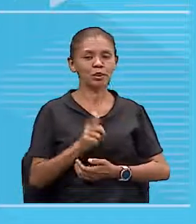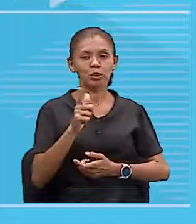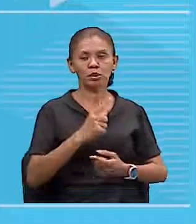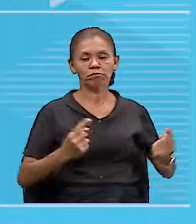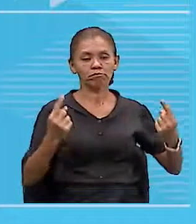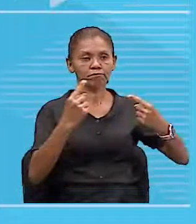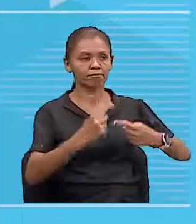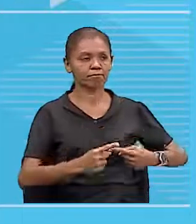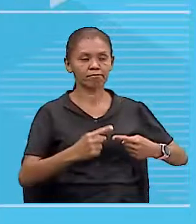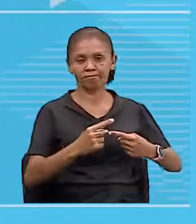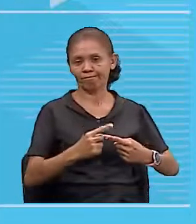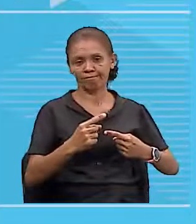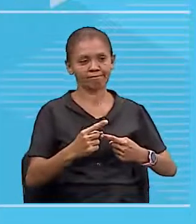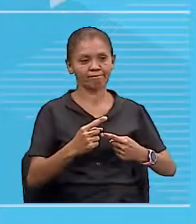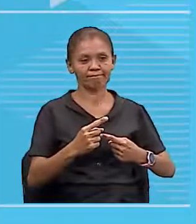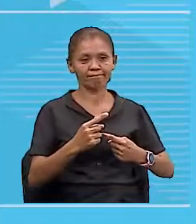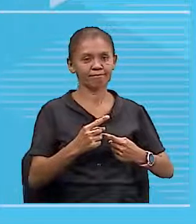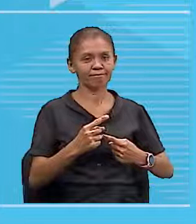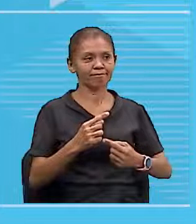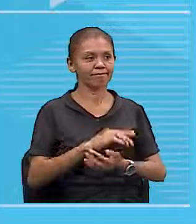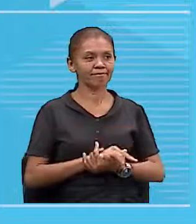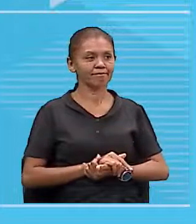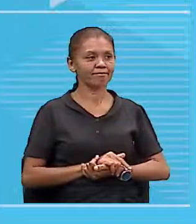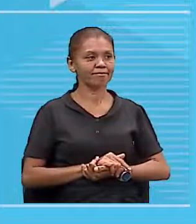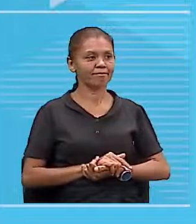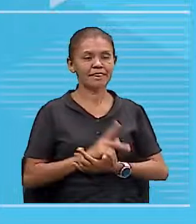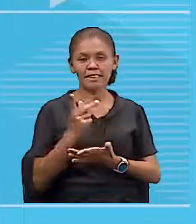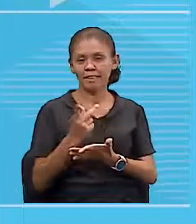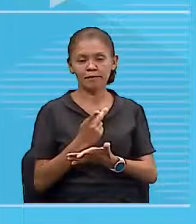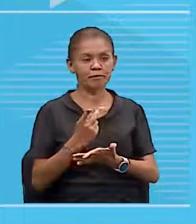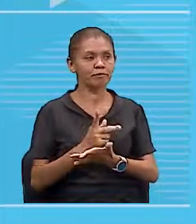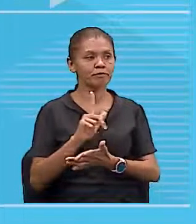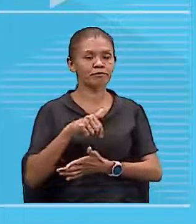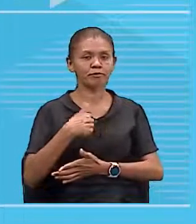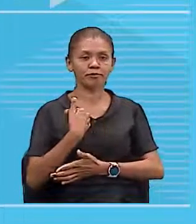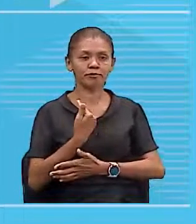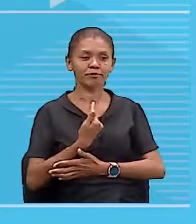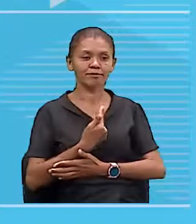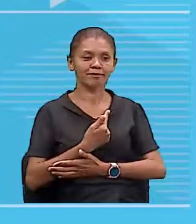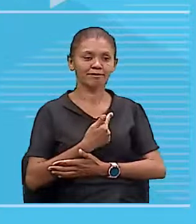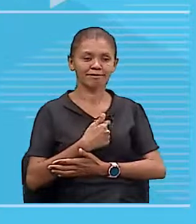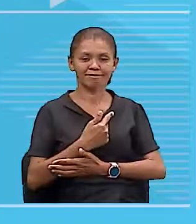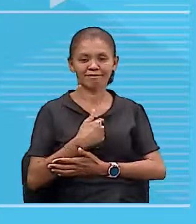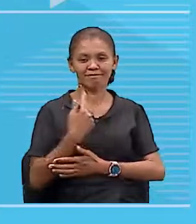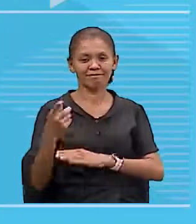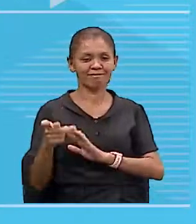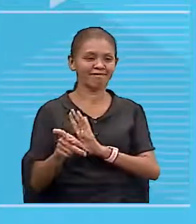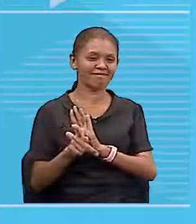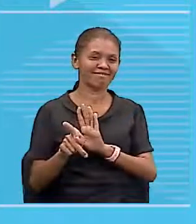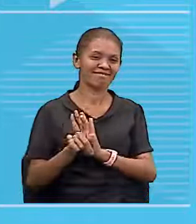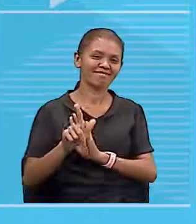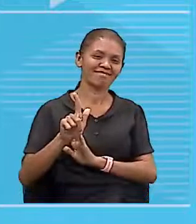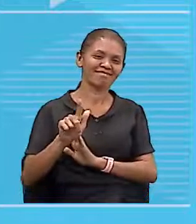que nós somos tops nós somos de outro padrão nós somos da Galáxia de Andrômeda vixe